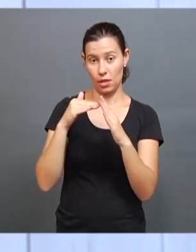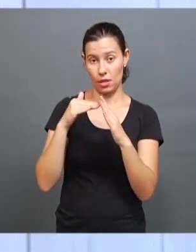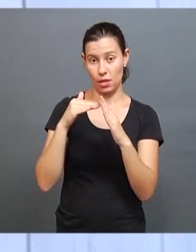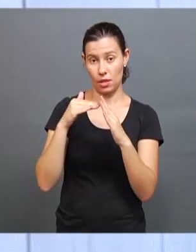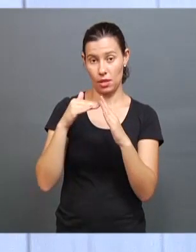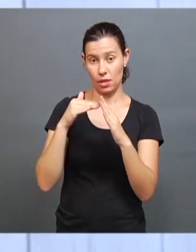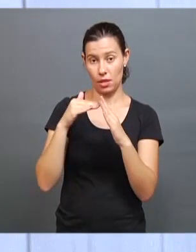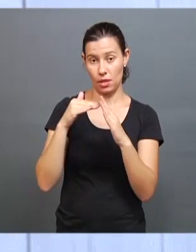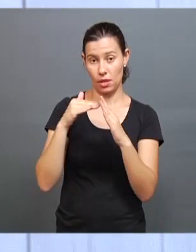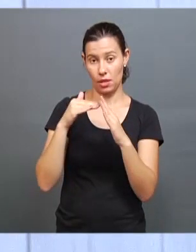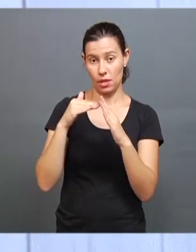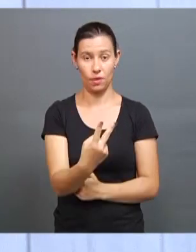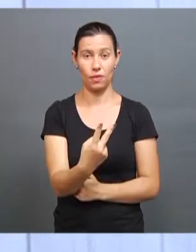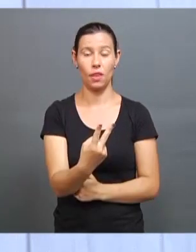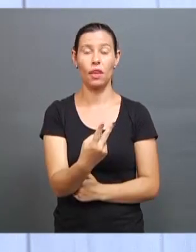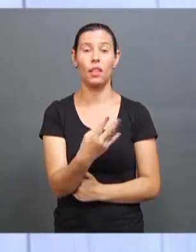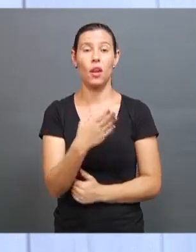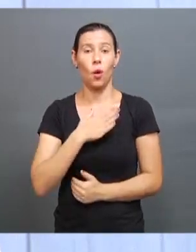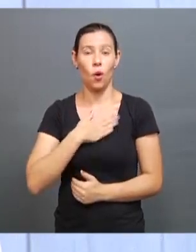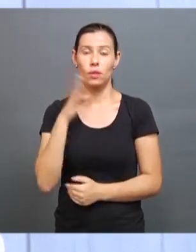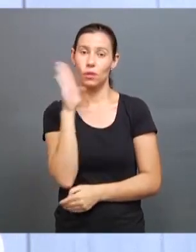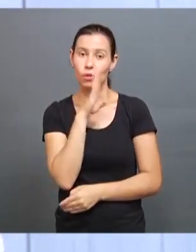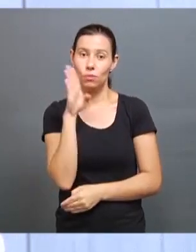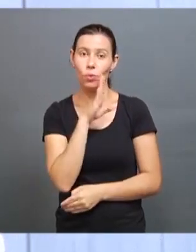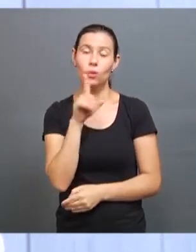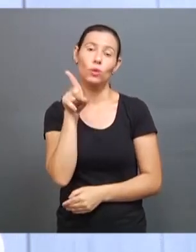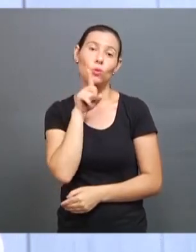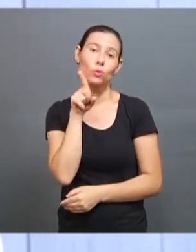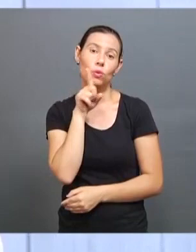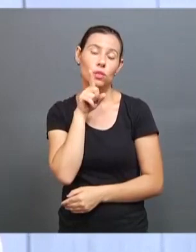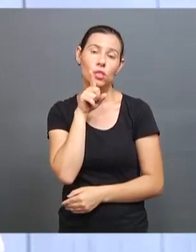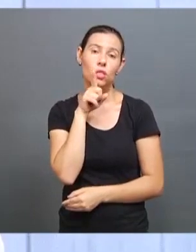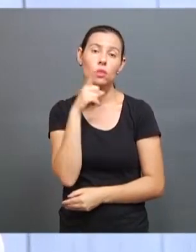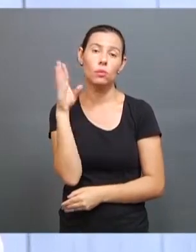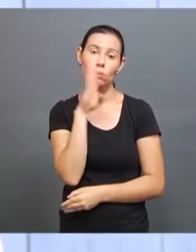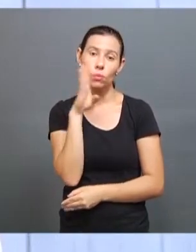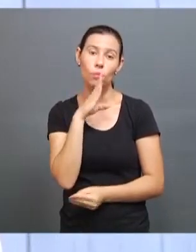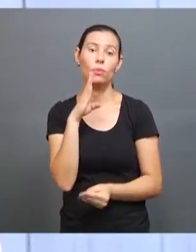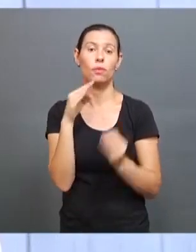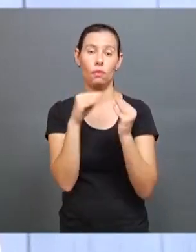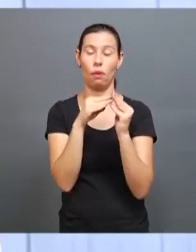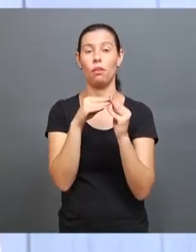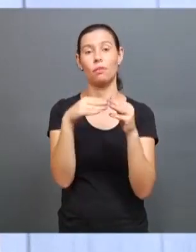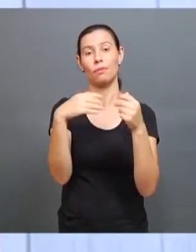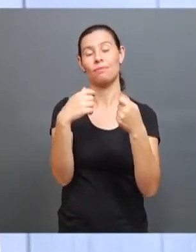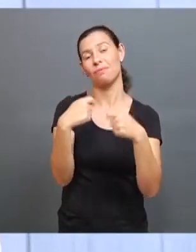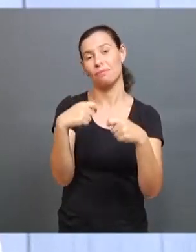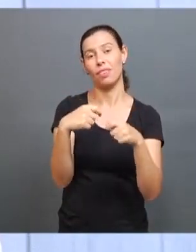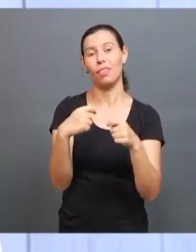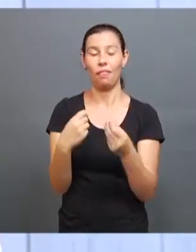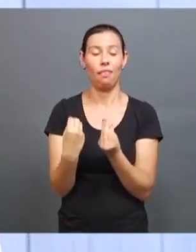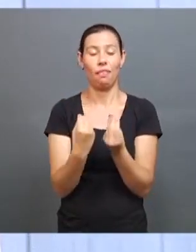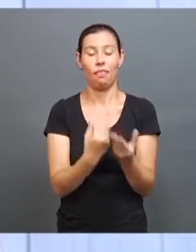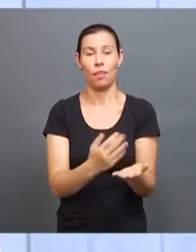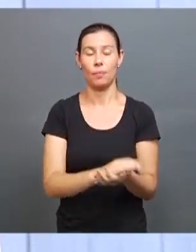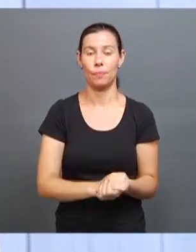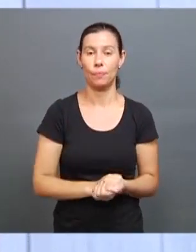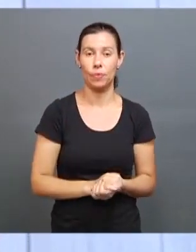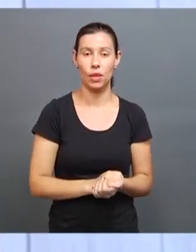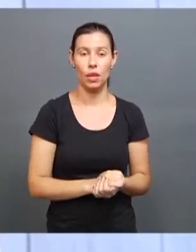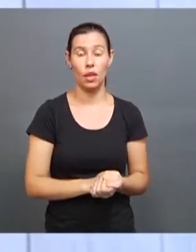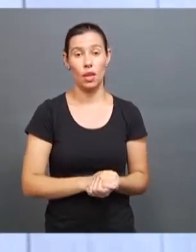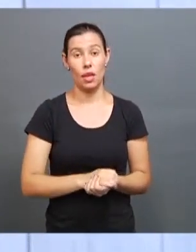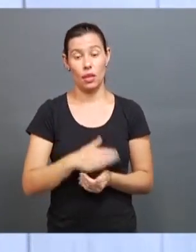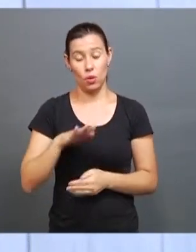Eu posso. Bolo, né? E aí, conforme a criança vai crescendo, eu vou delimitando, por exemplo, meus